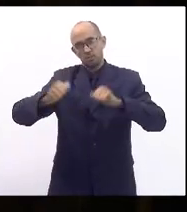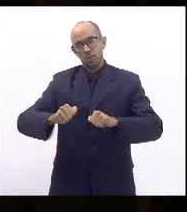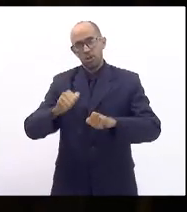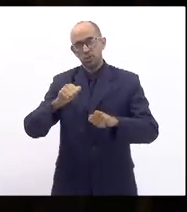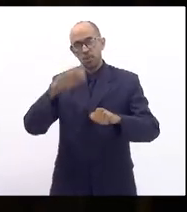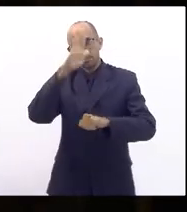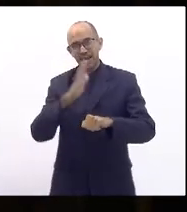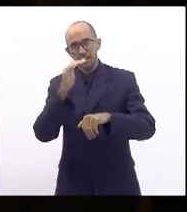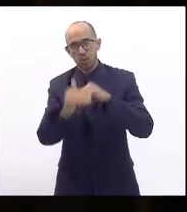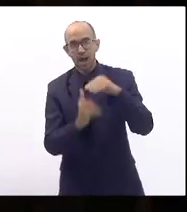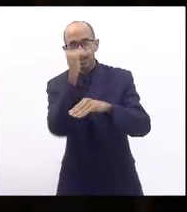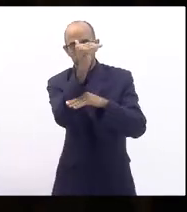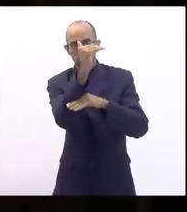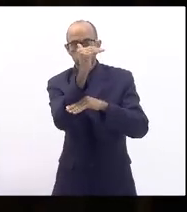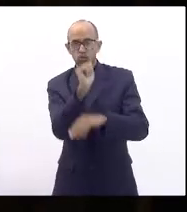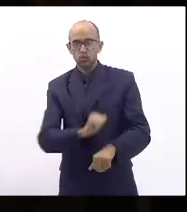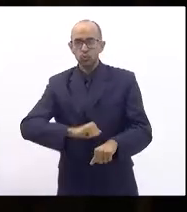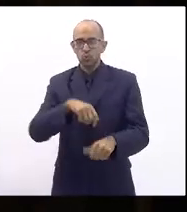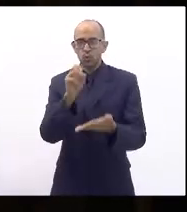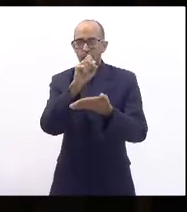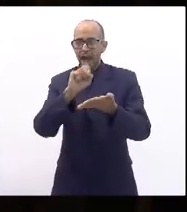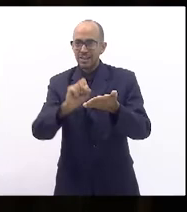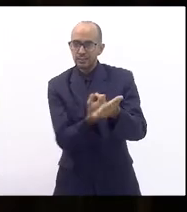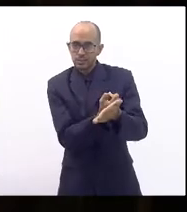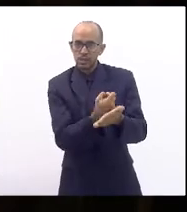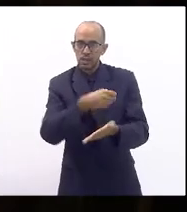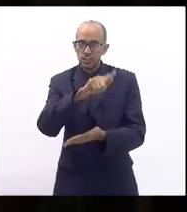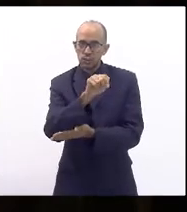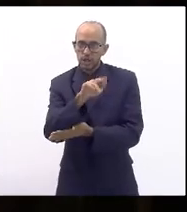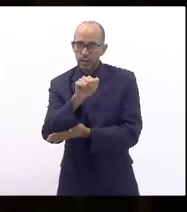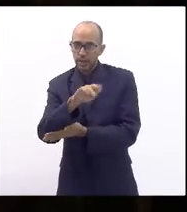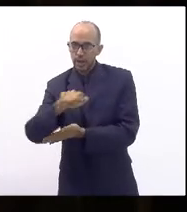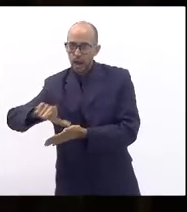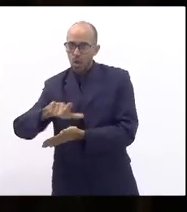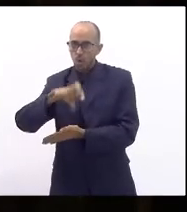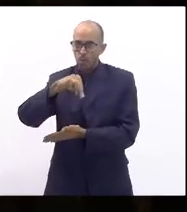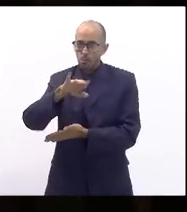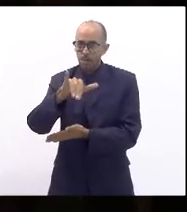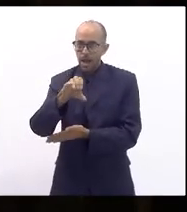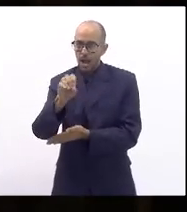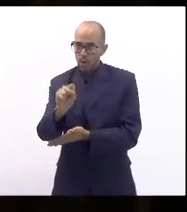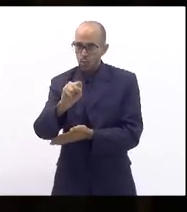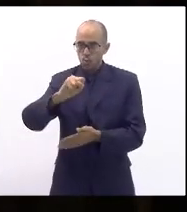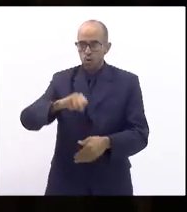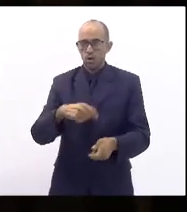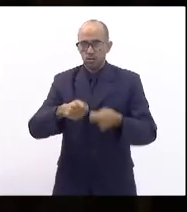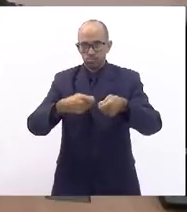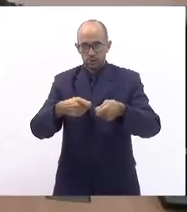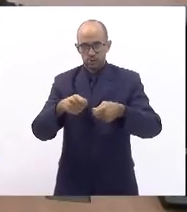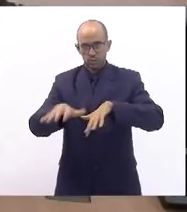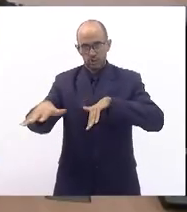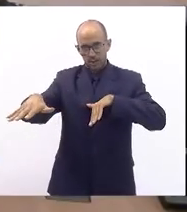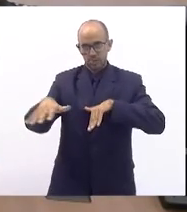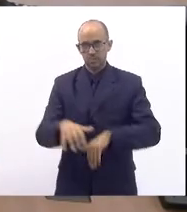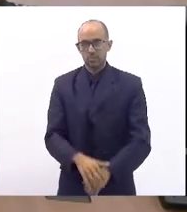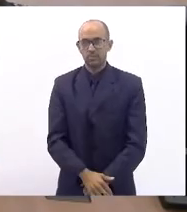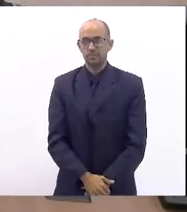acima de tudo assina general-de-exército Marco Antônio Freire Gomes comandante do exército